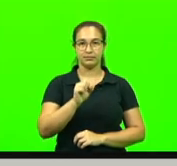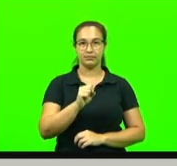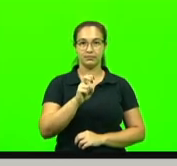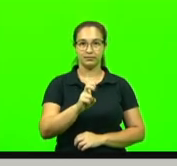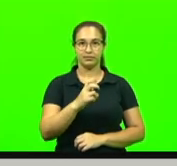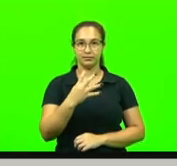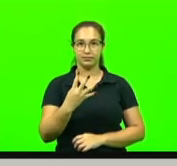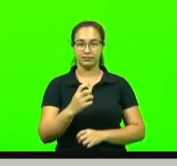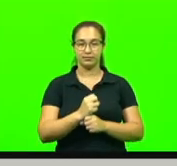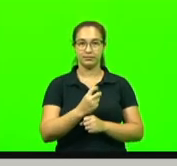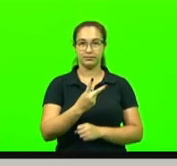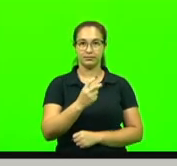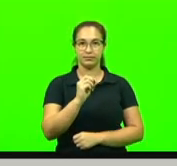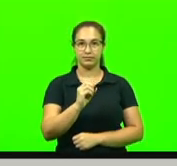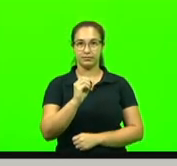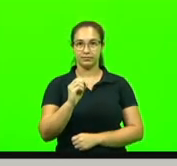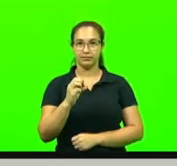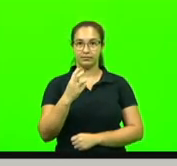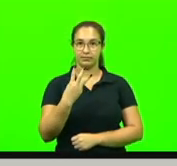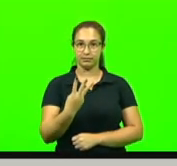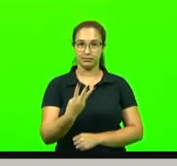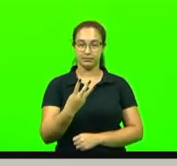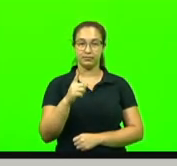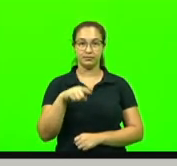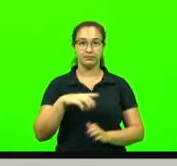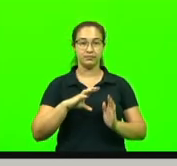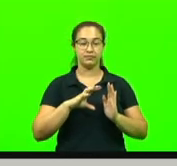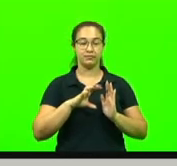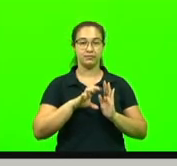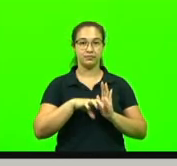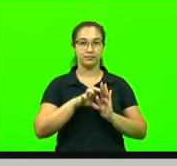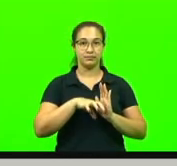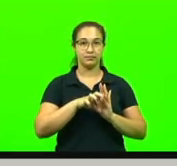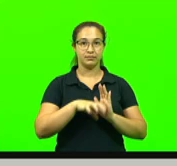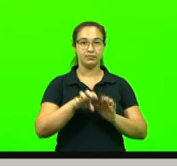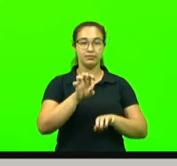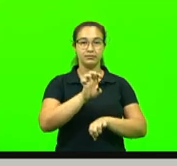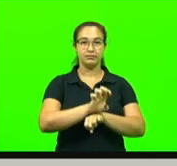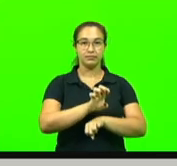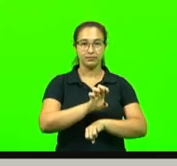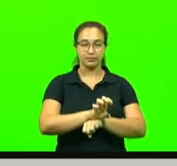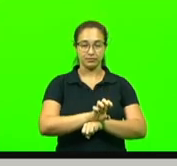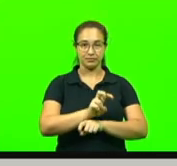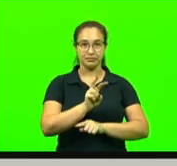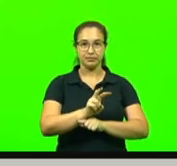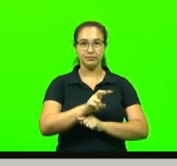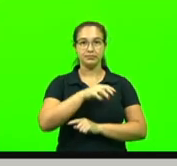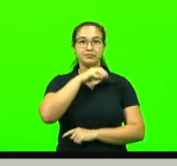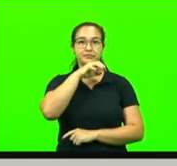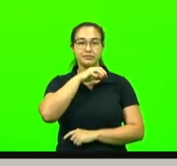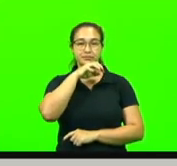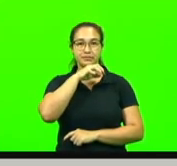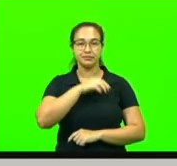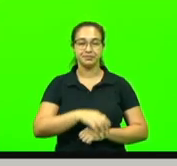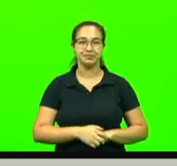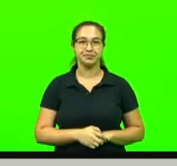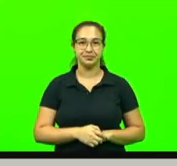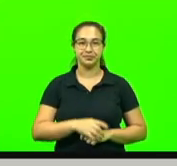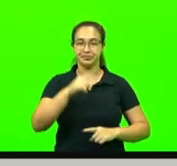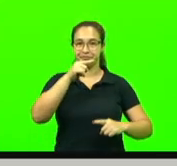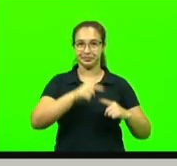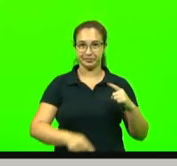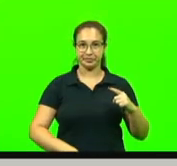12.854, de 2003, que institui o Código Estadual de Proteção aos Animais, para